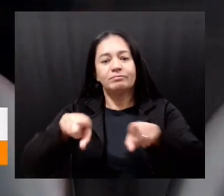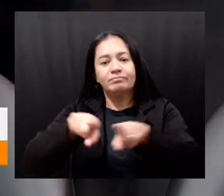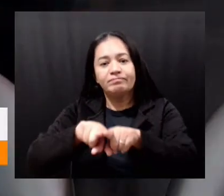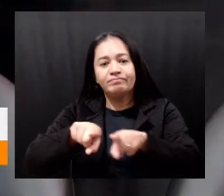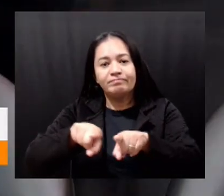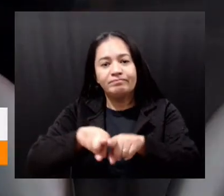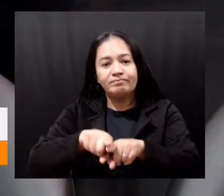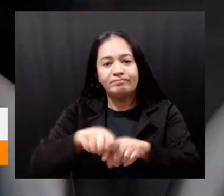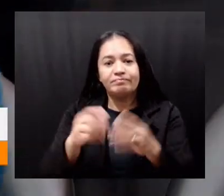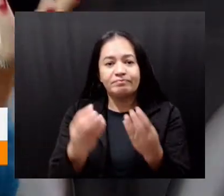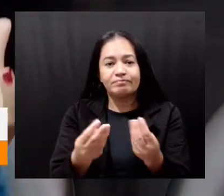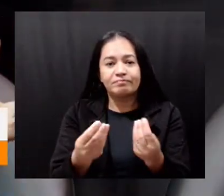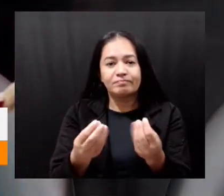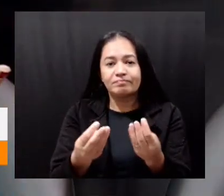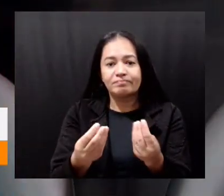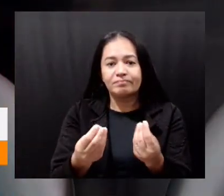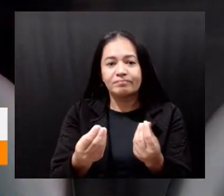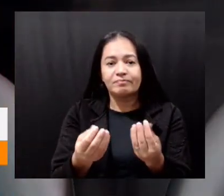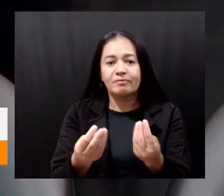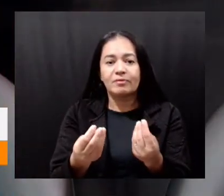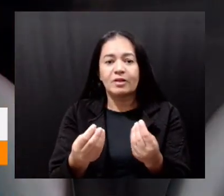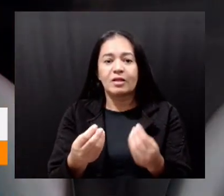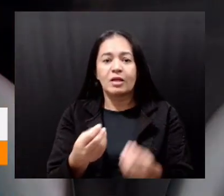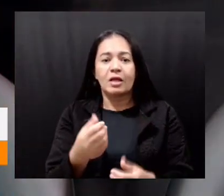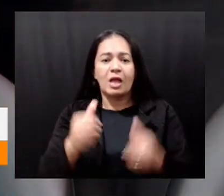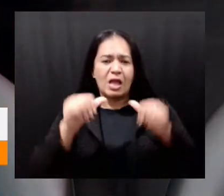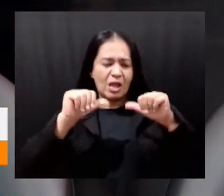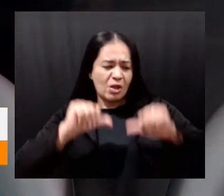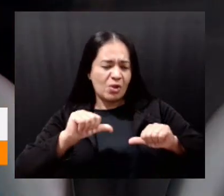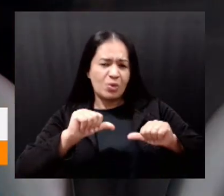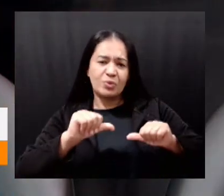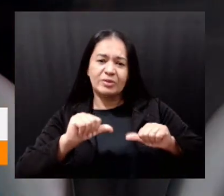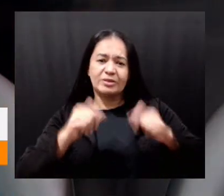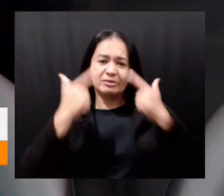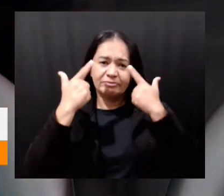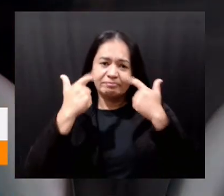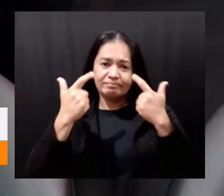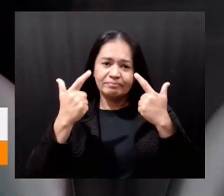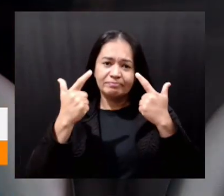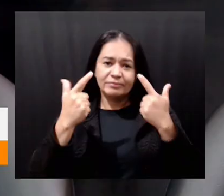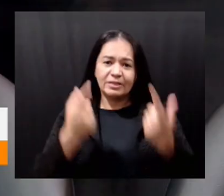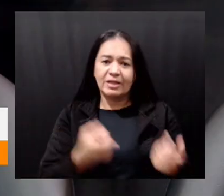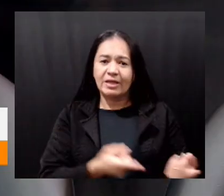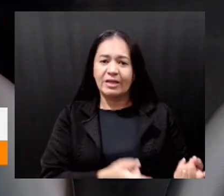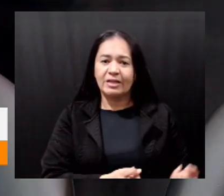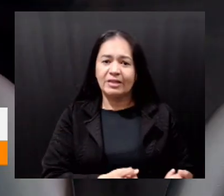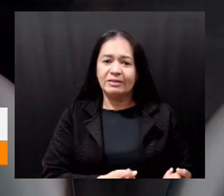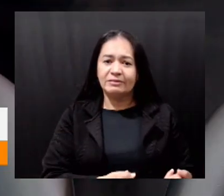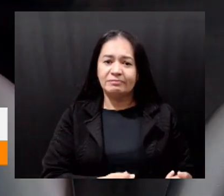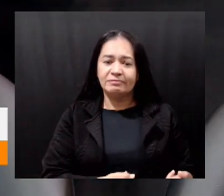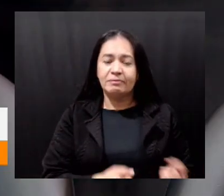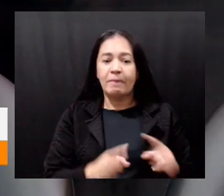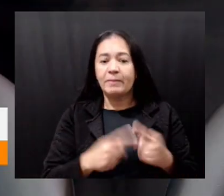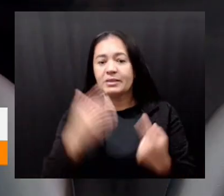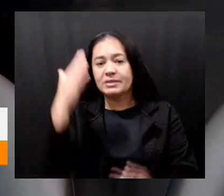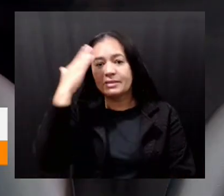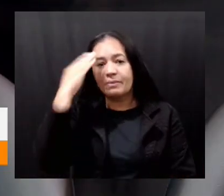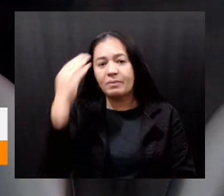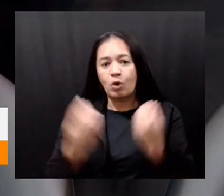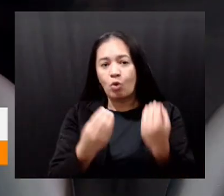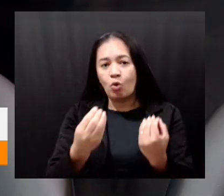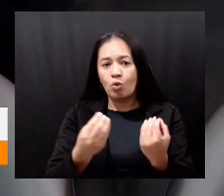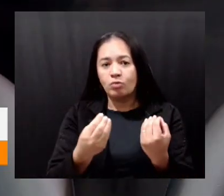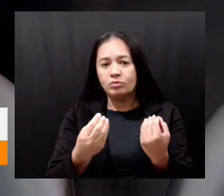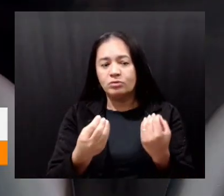não fica bem com uma notícia dessa, né? Agora, saber como colocar isso é muito importante e não